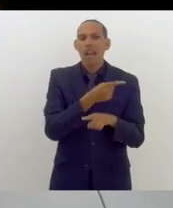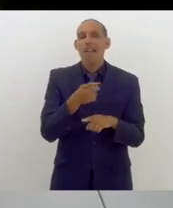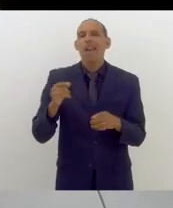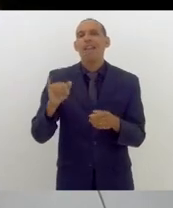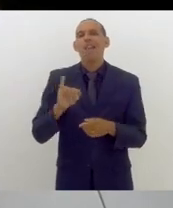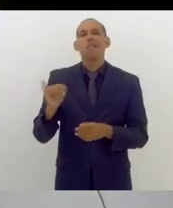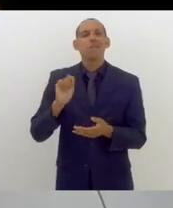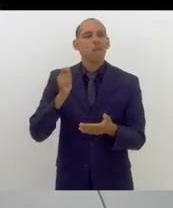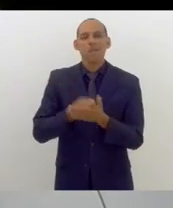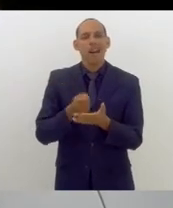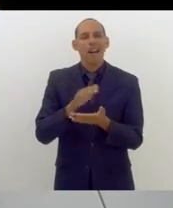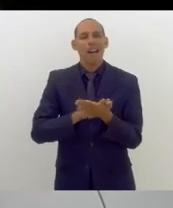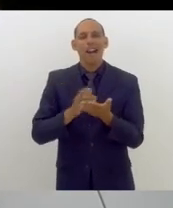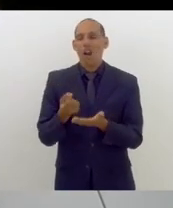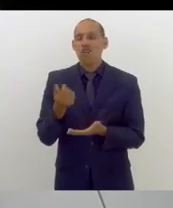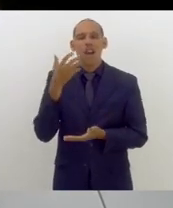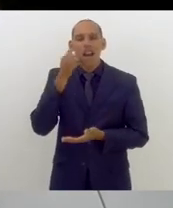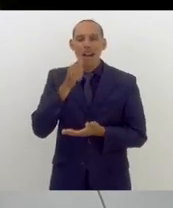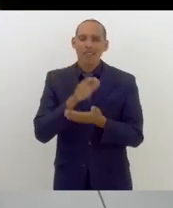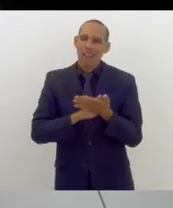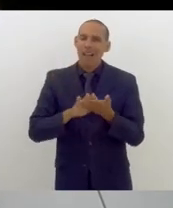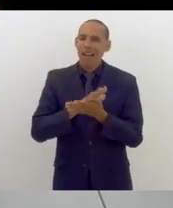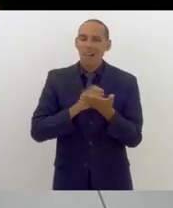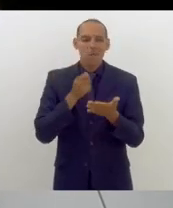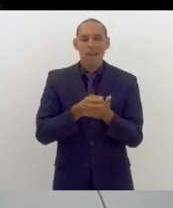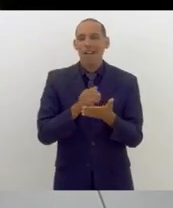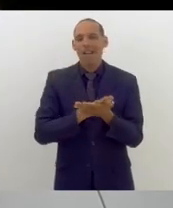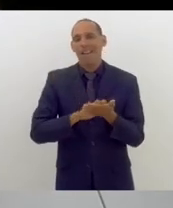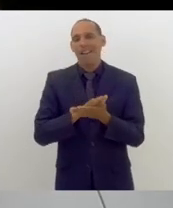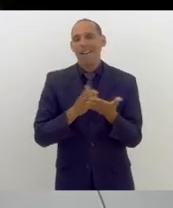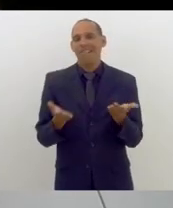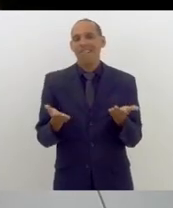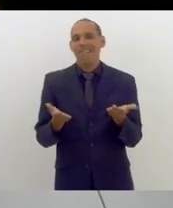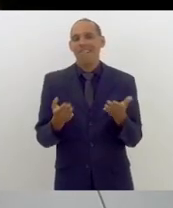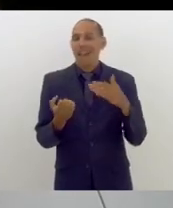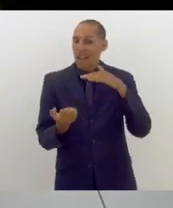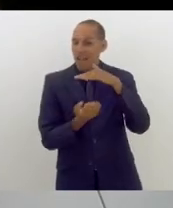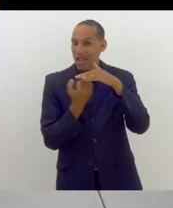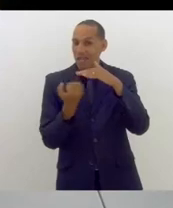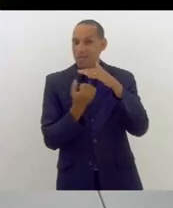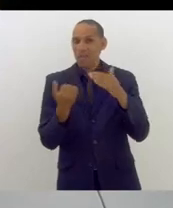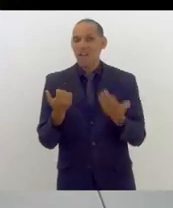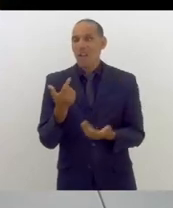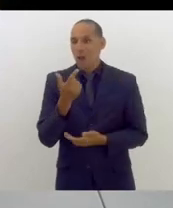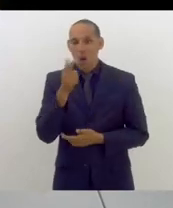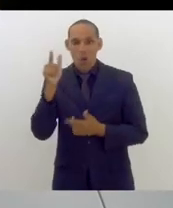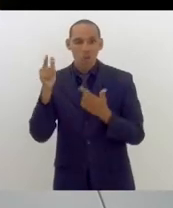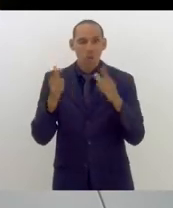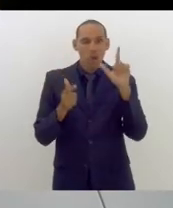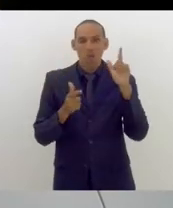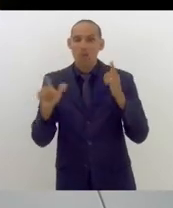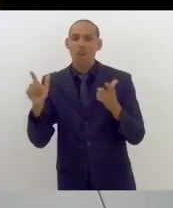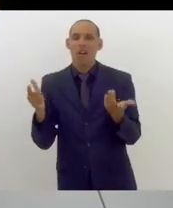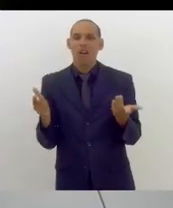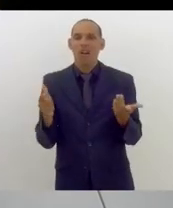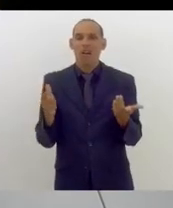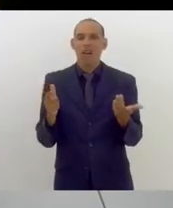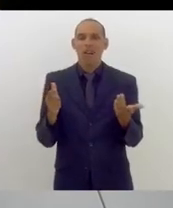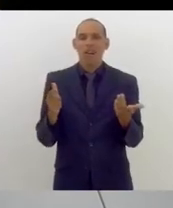não pode imposto não paga imposto a empresa acabou chip as demais eterno